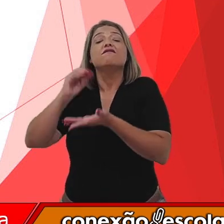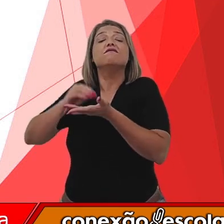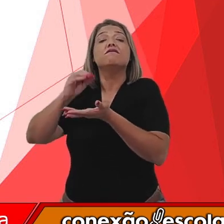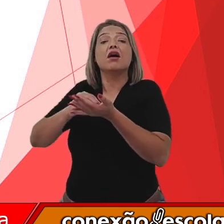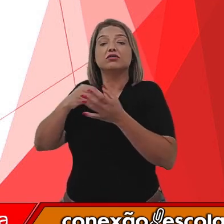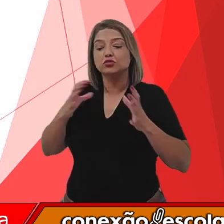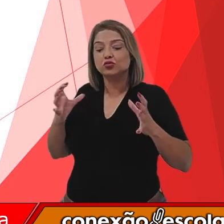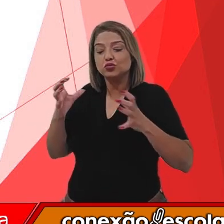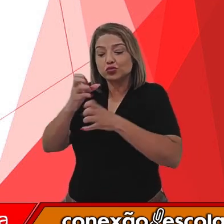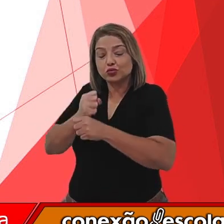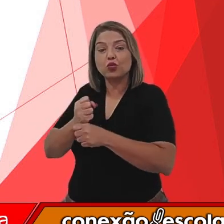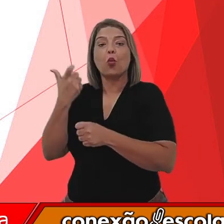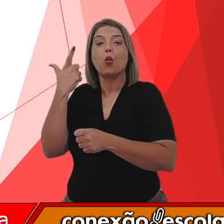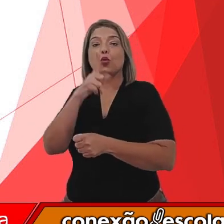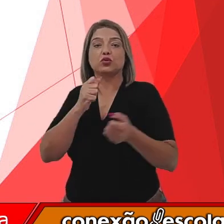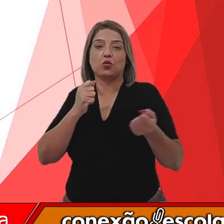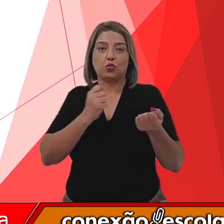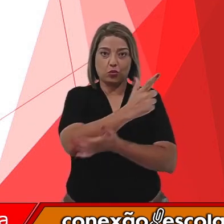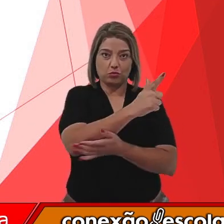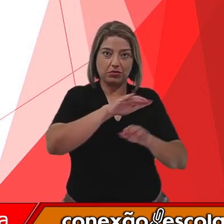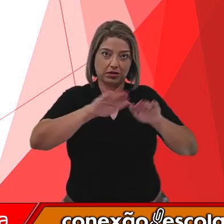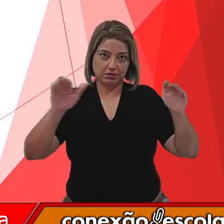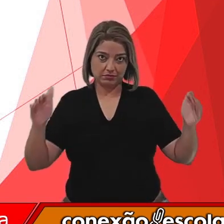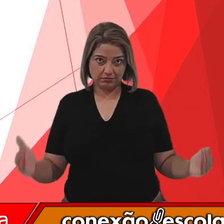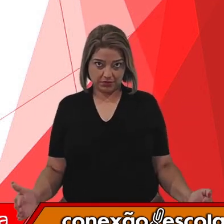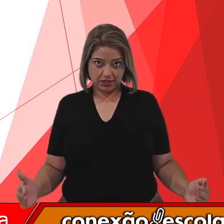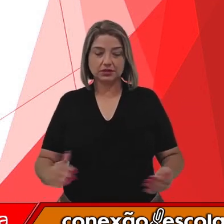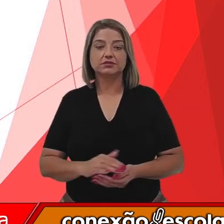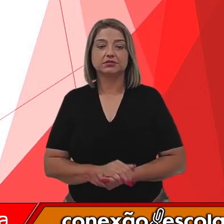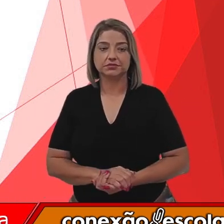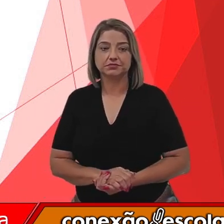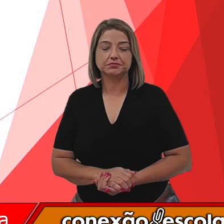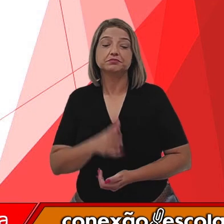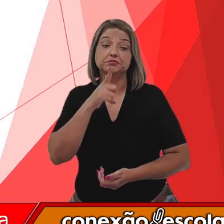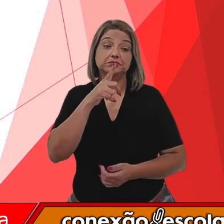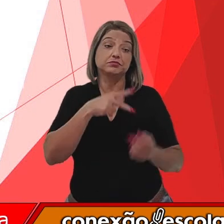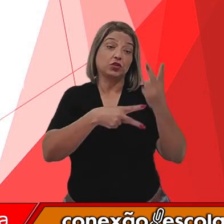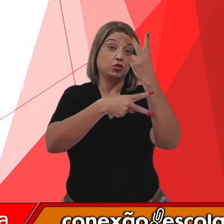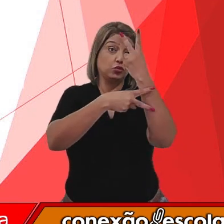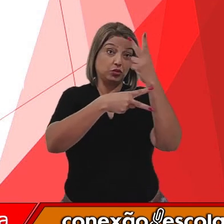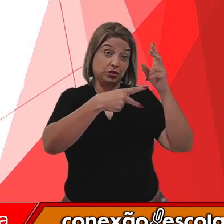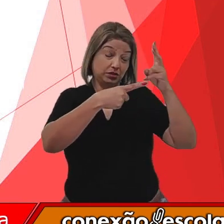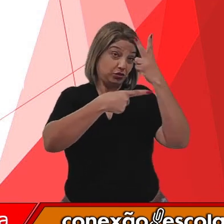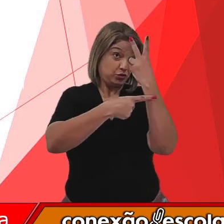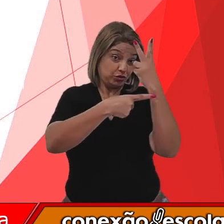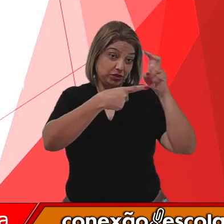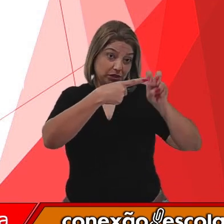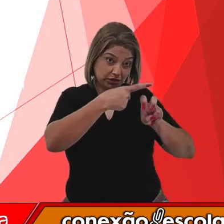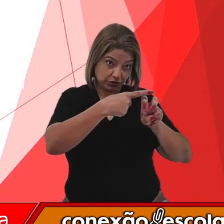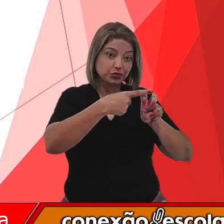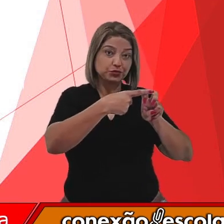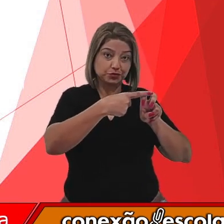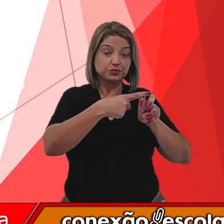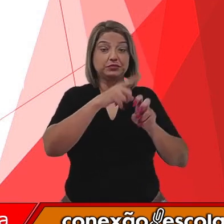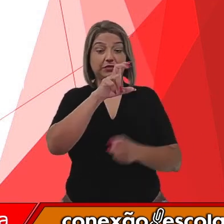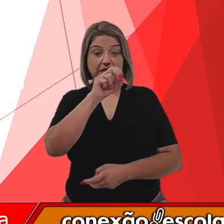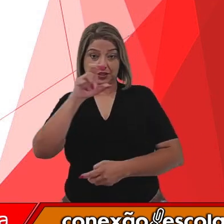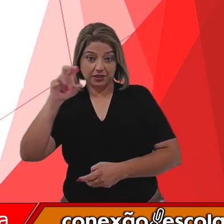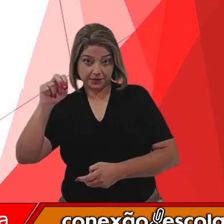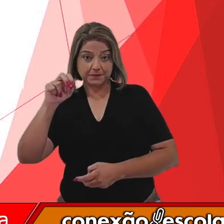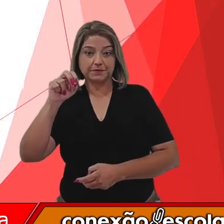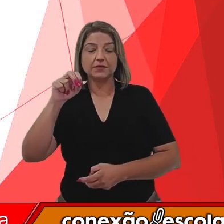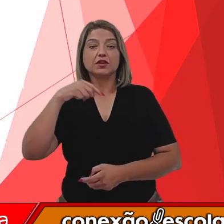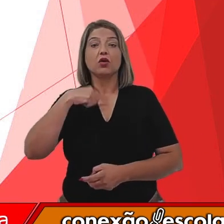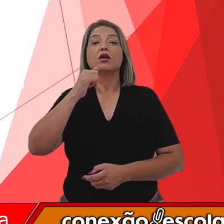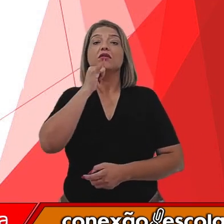nós vamos calcular 2/5 de 500. Vou pegar 500 e dividir em 5